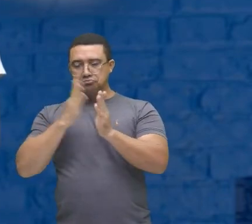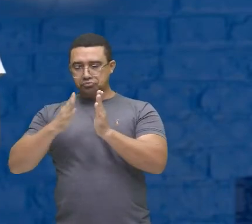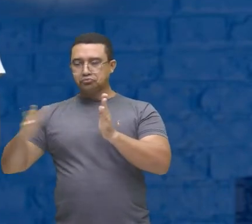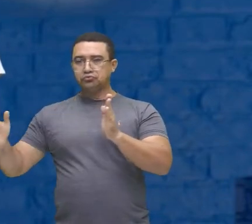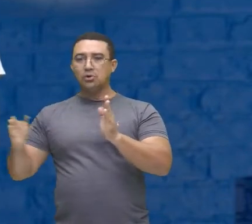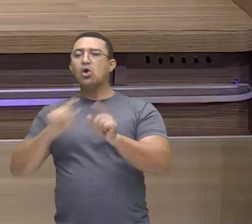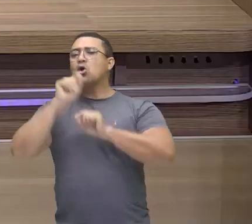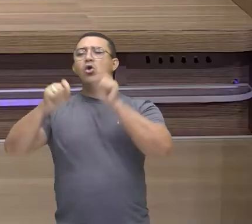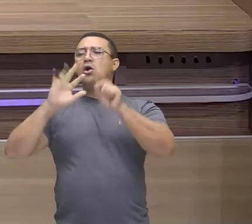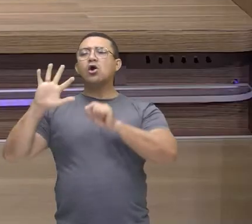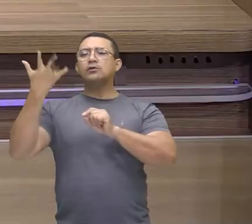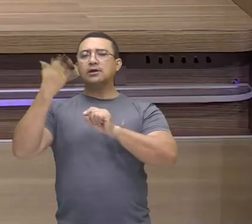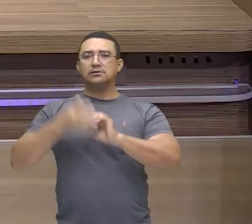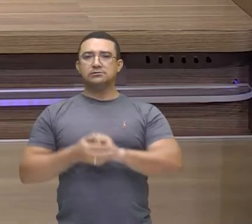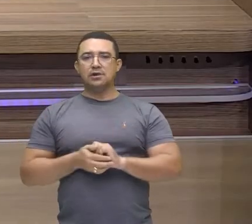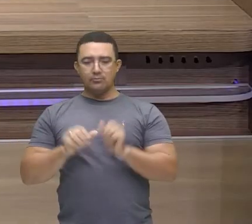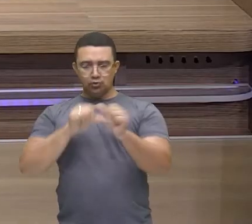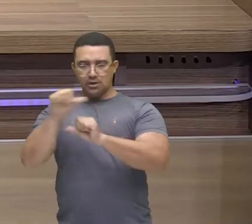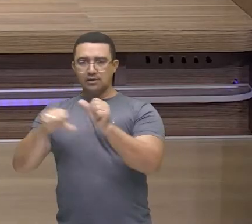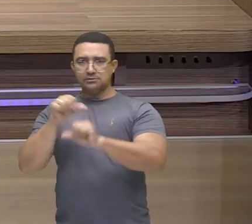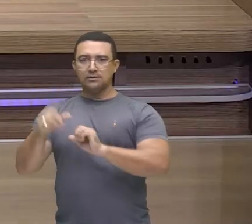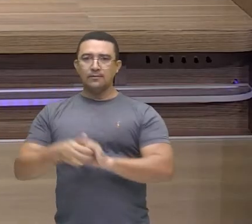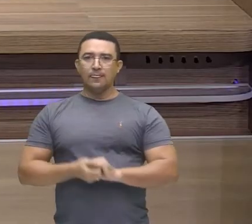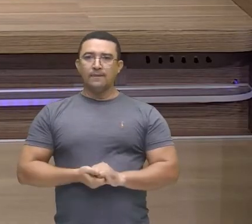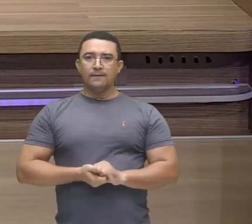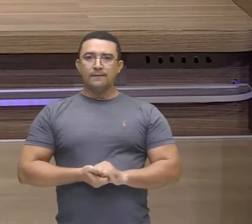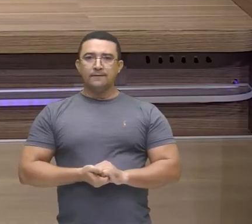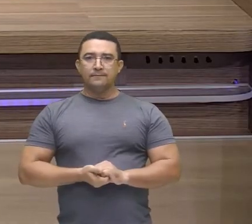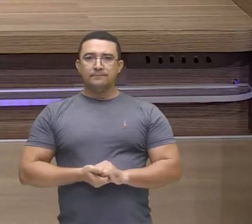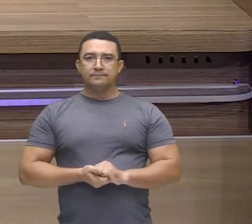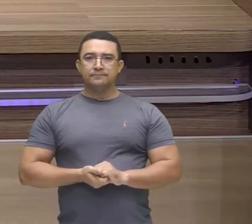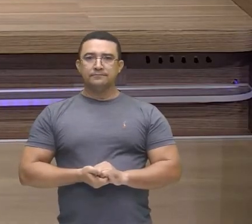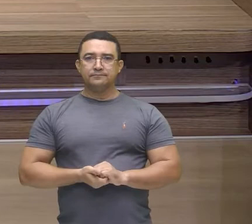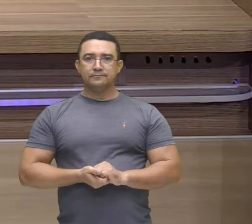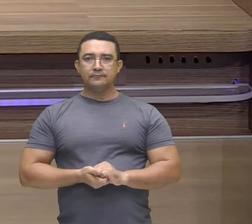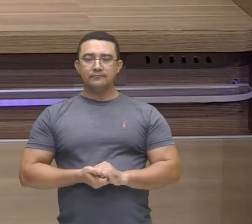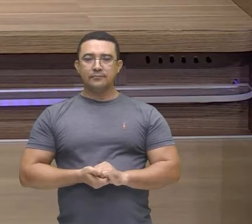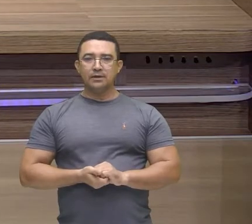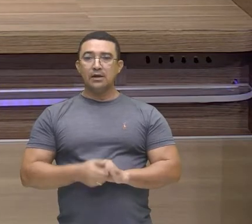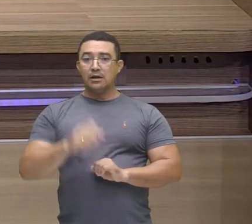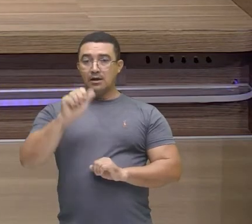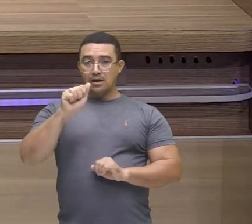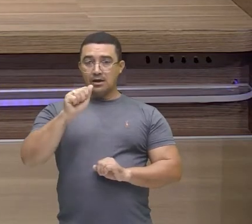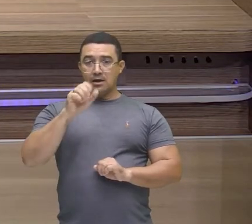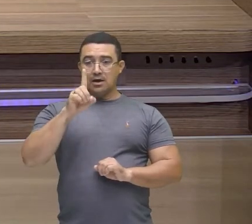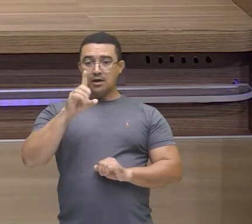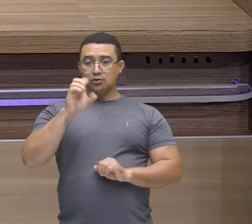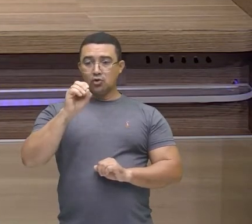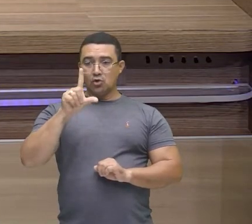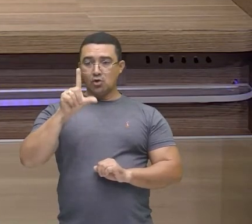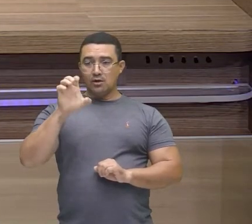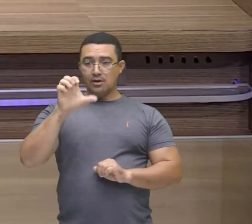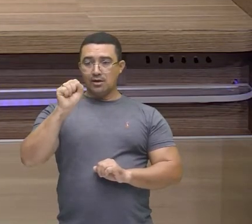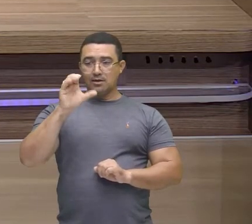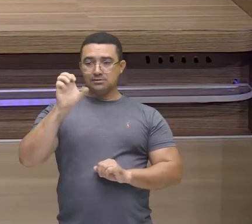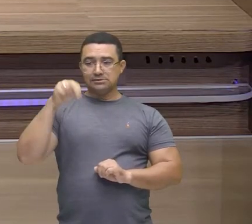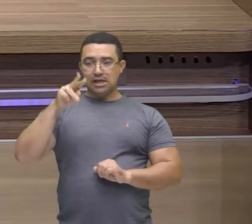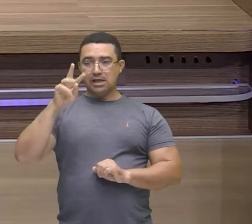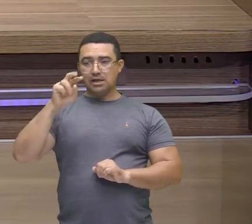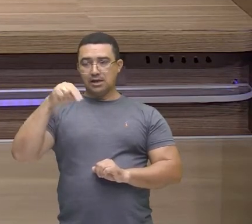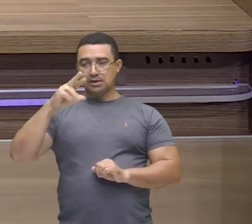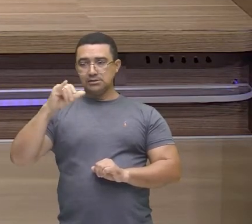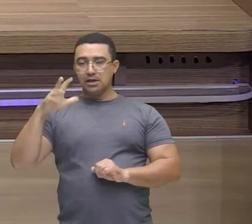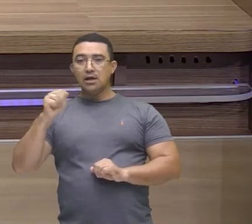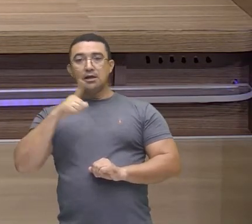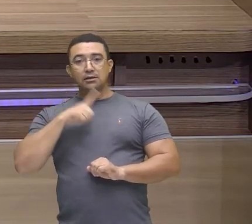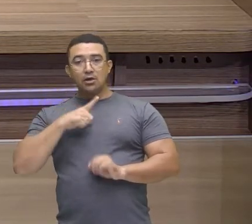doutor Onete? A criança entra na adolescência né, numa fase que é chamada